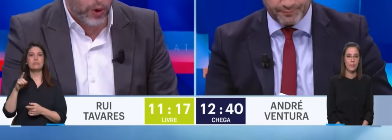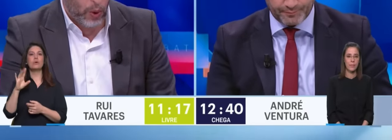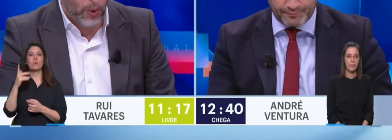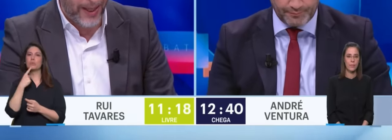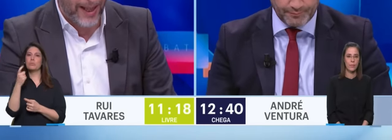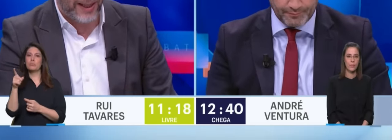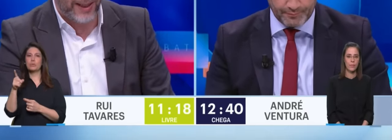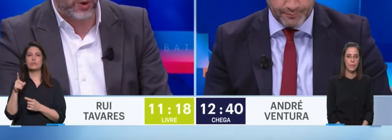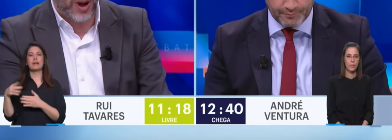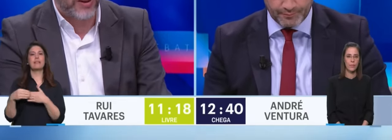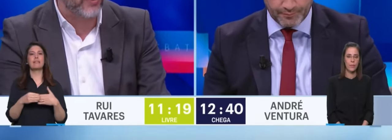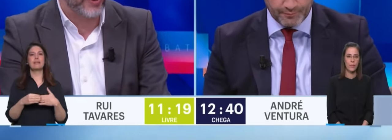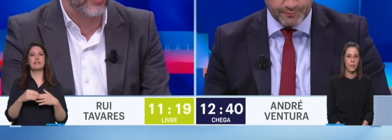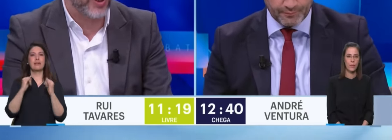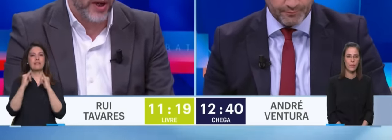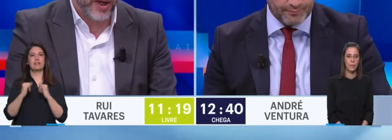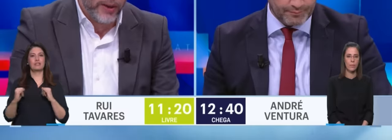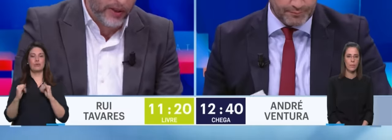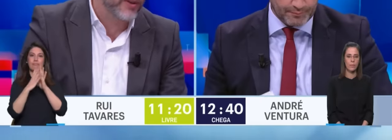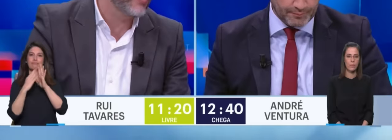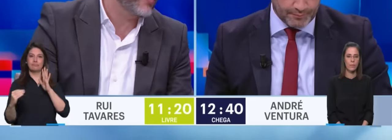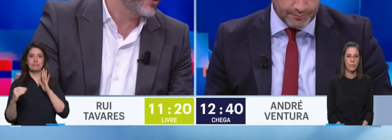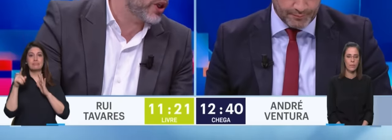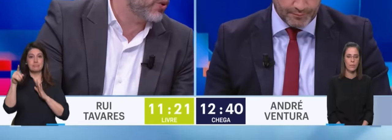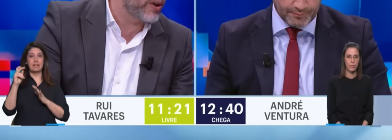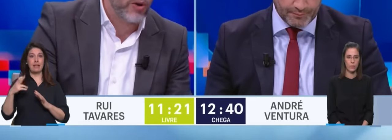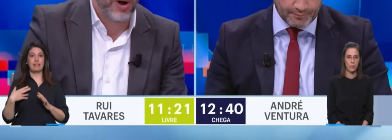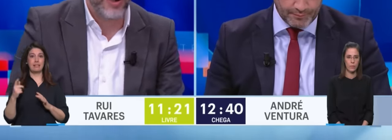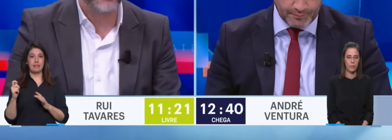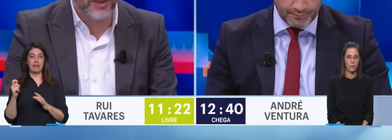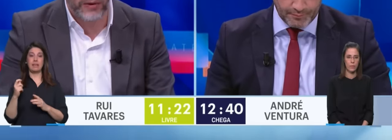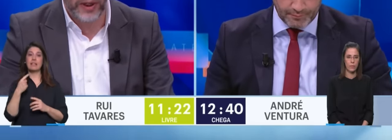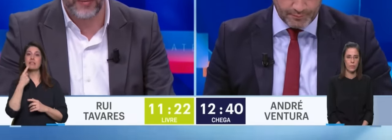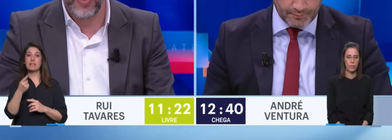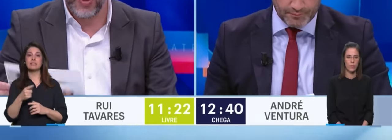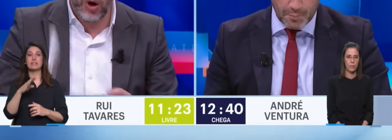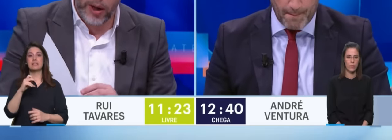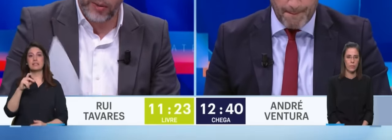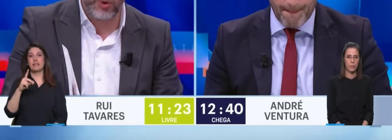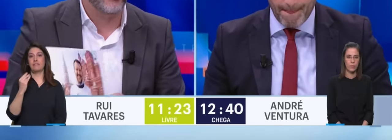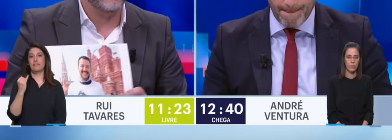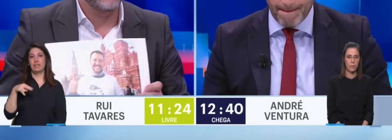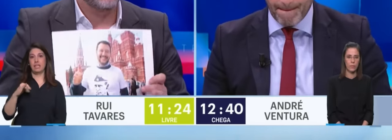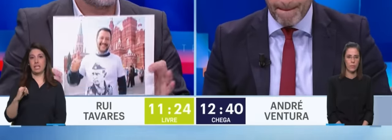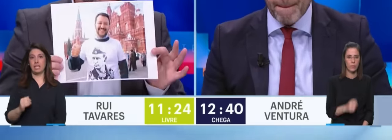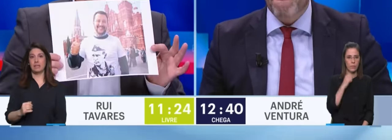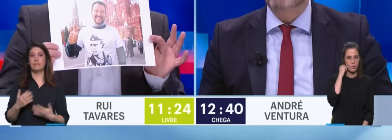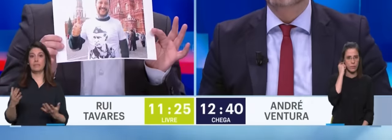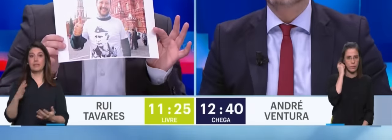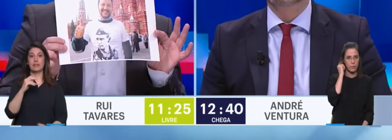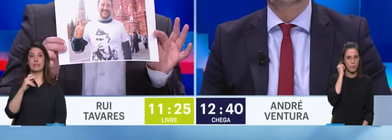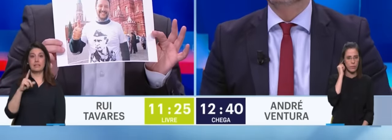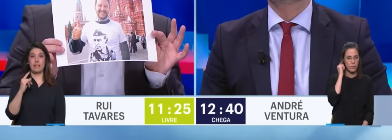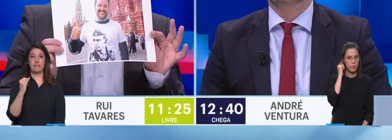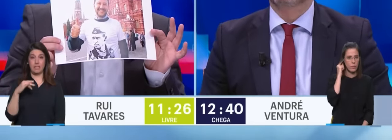é que é o seu Líder internacional de referência disse que esteja no ativo agora salvini ora muito bem salvini é